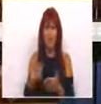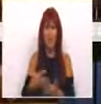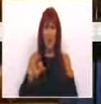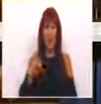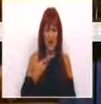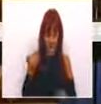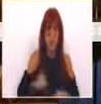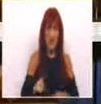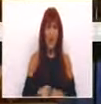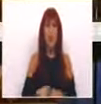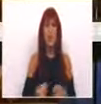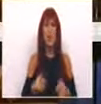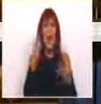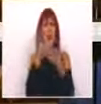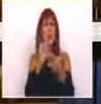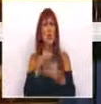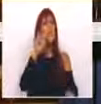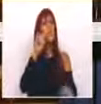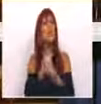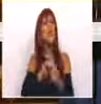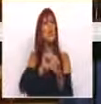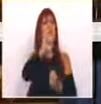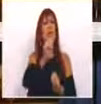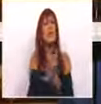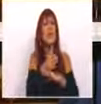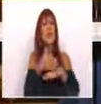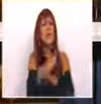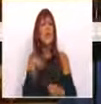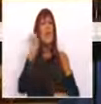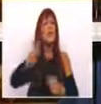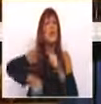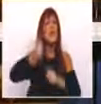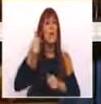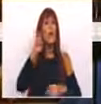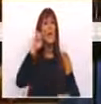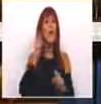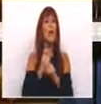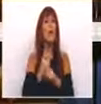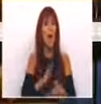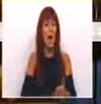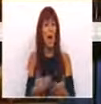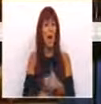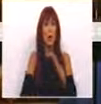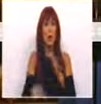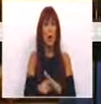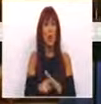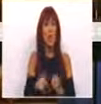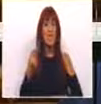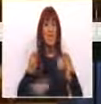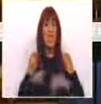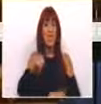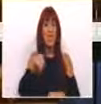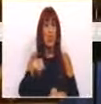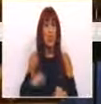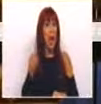PSD, a requerer os estudos e a requerer os diplomas setoriais e fundamentalmente a requerer a proposta de lei de finanças locais.